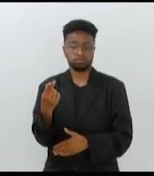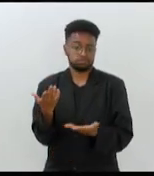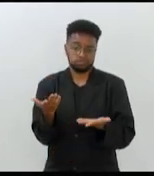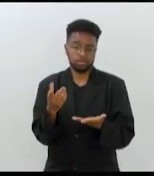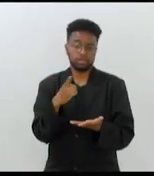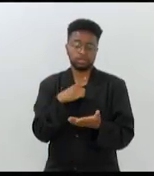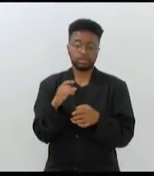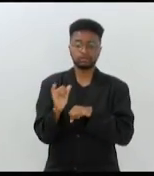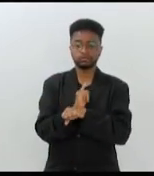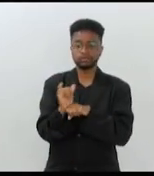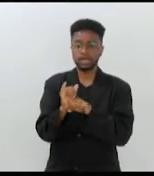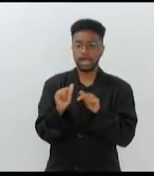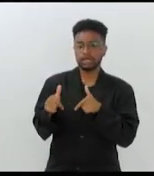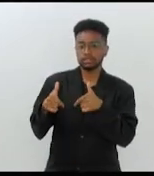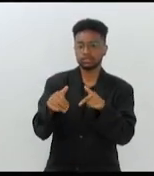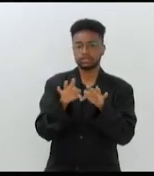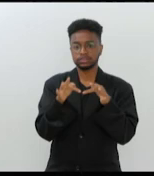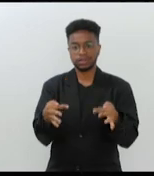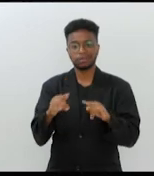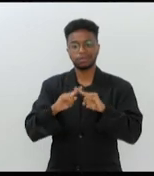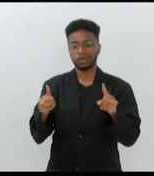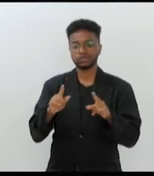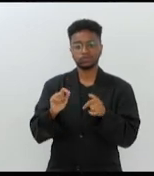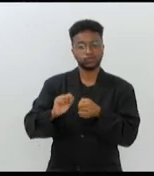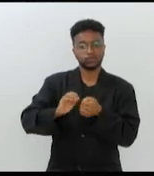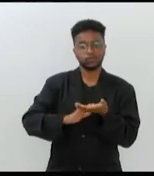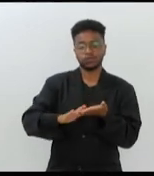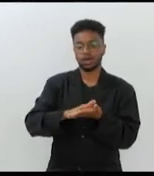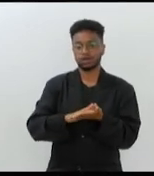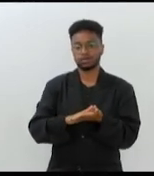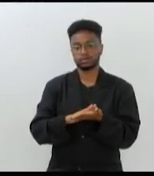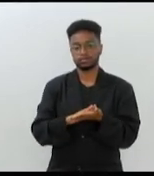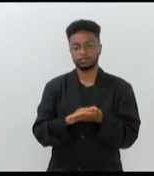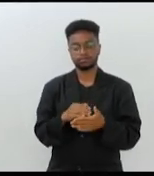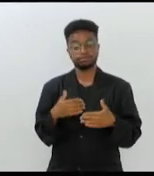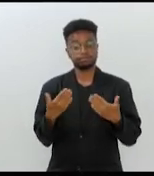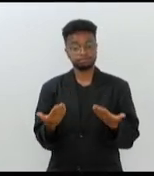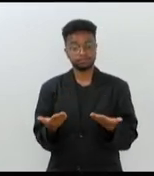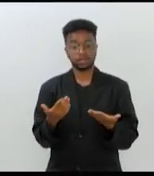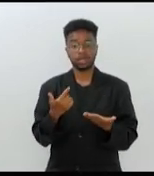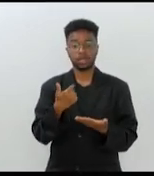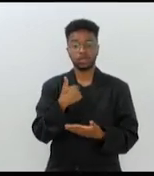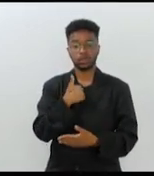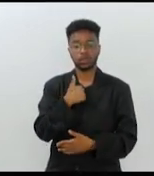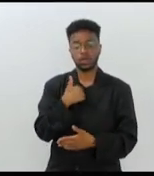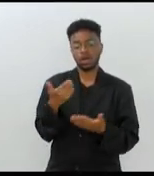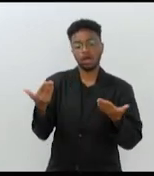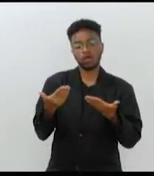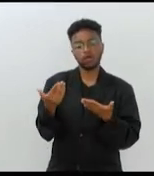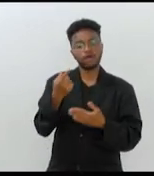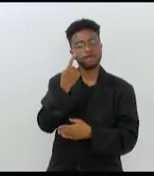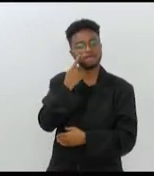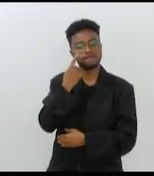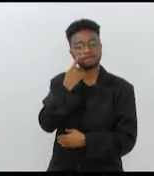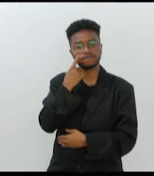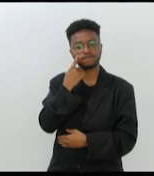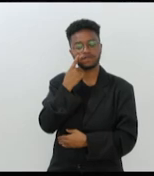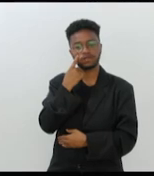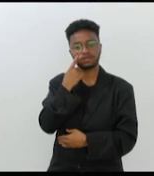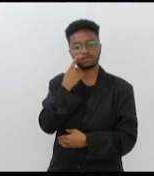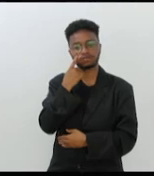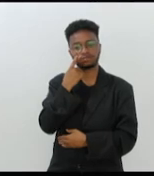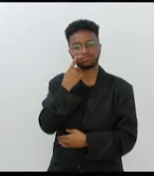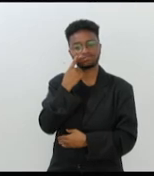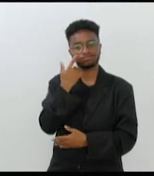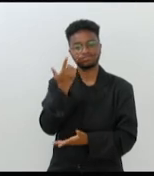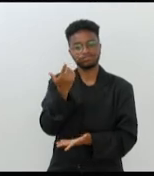medidas simples, mas que não são executadas. E eu fico aqui vendo que